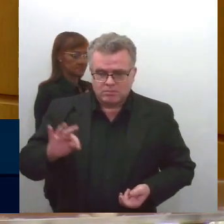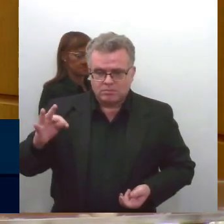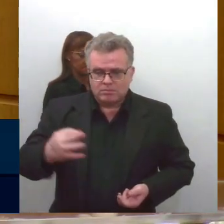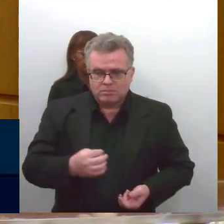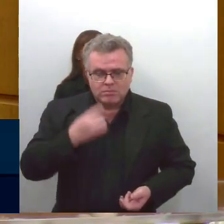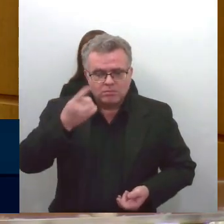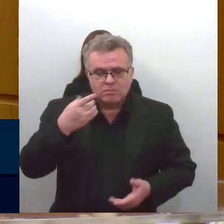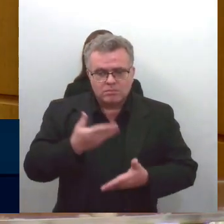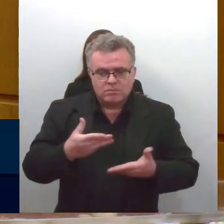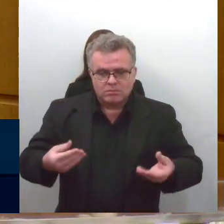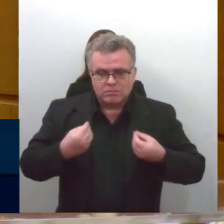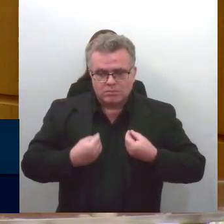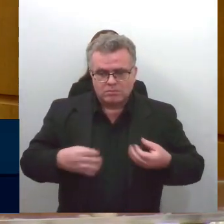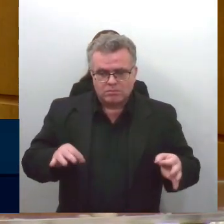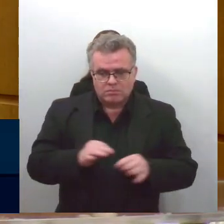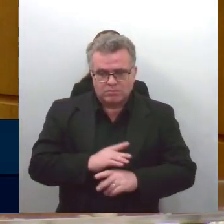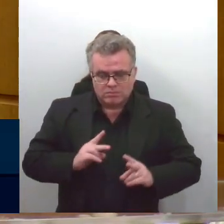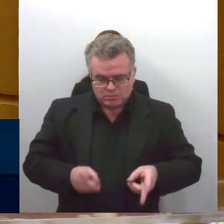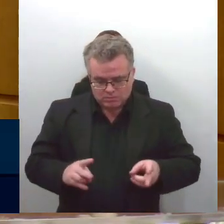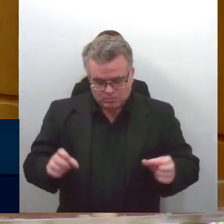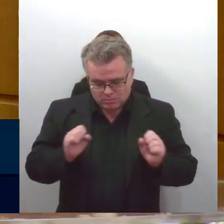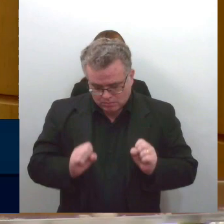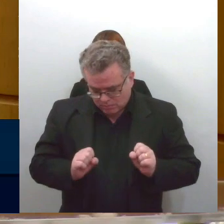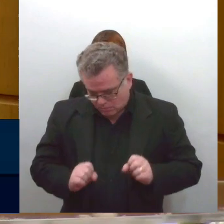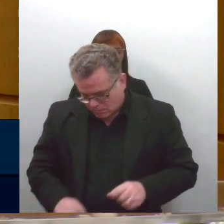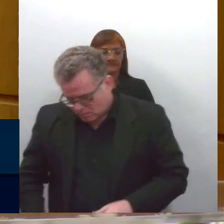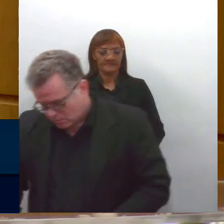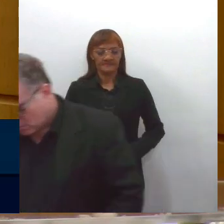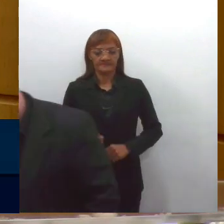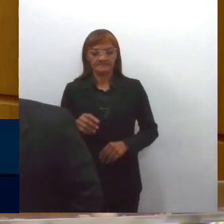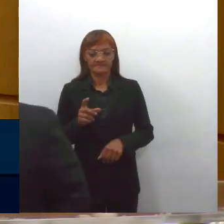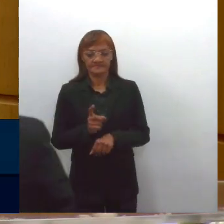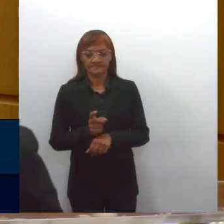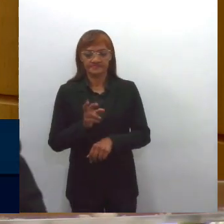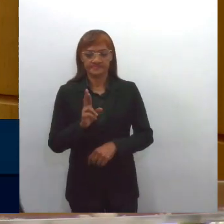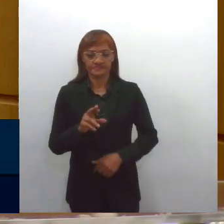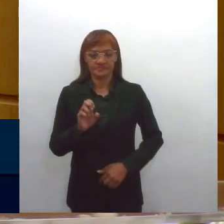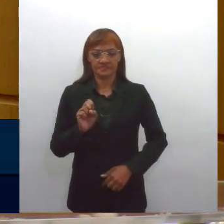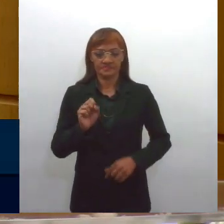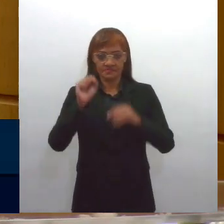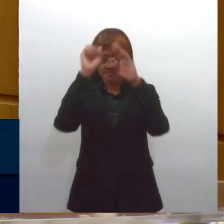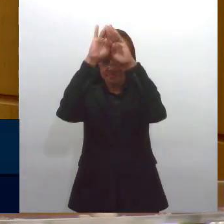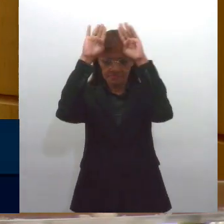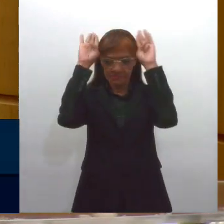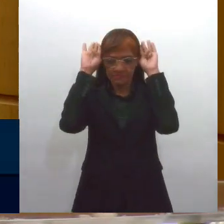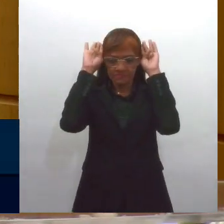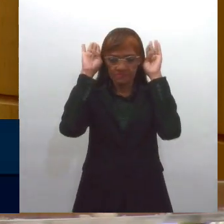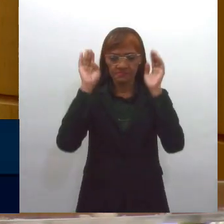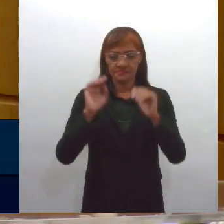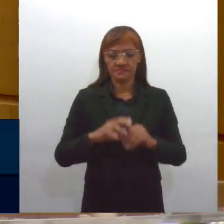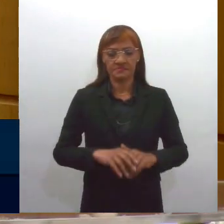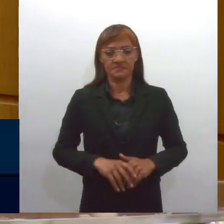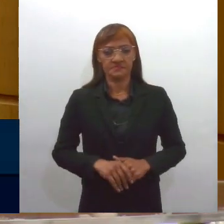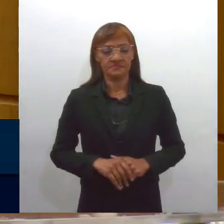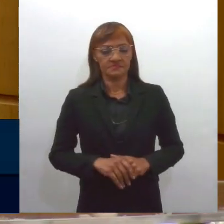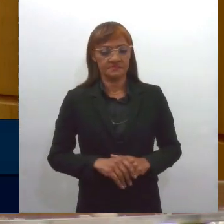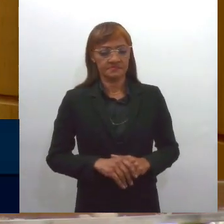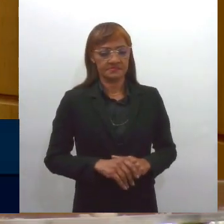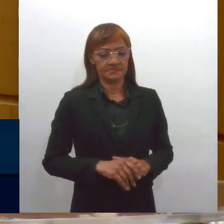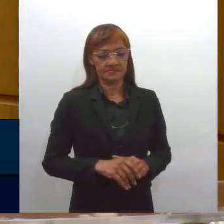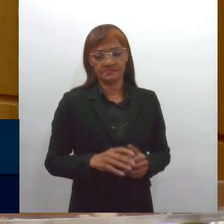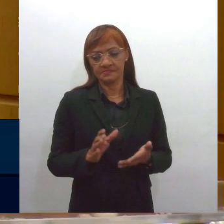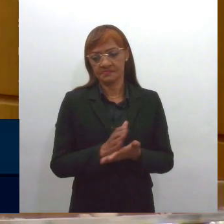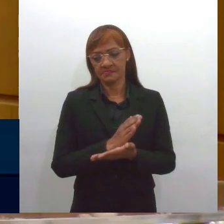Sobral, doutor Samuel Carvalho, e se eu esqueci de algum que eu não estou vendo no momento,